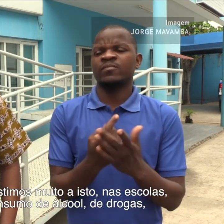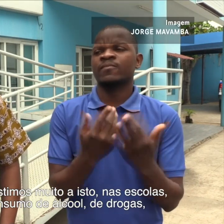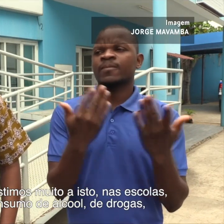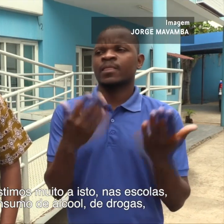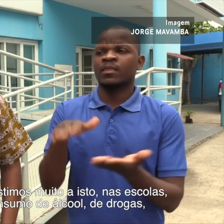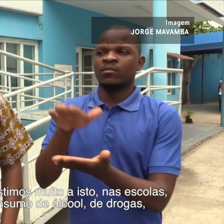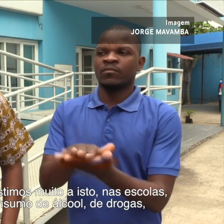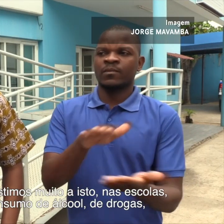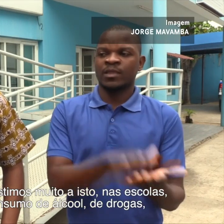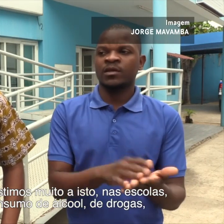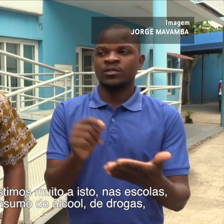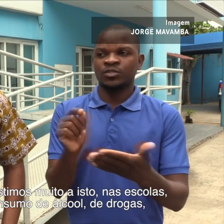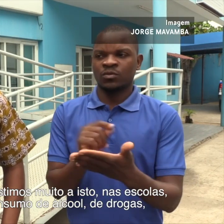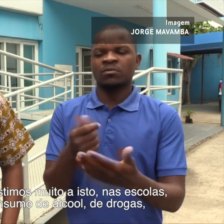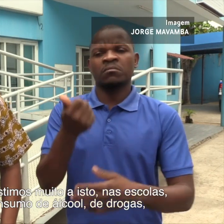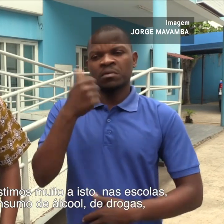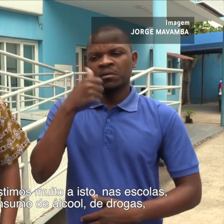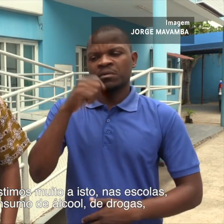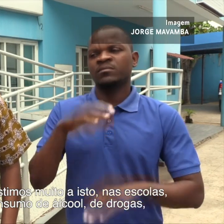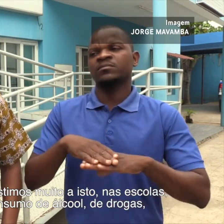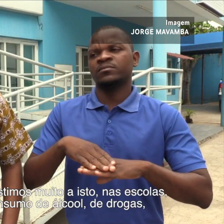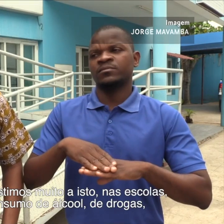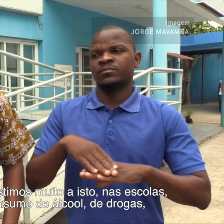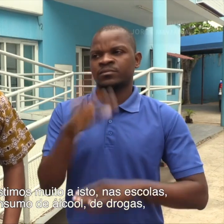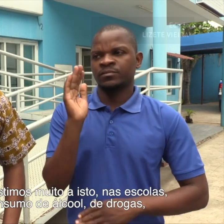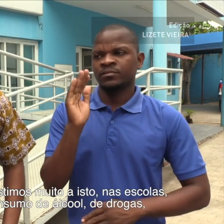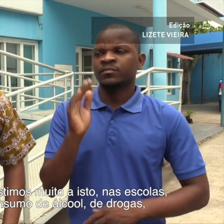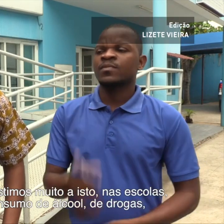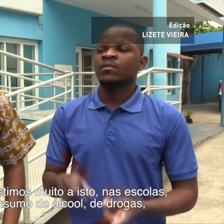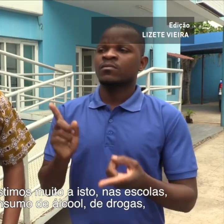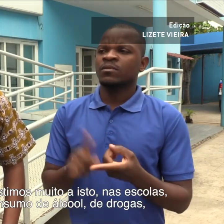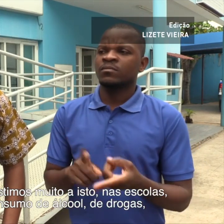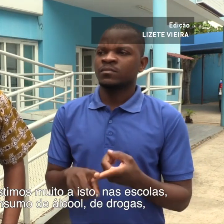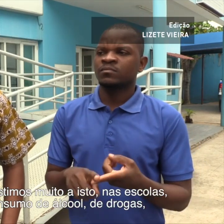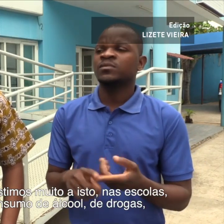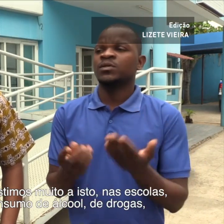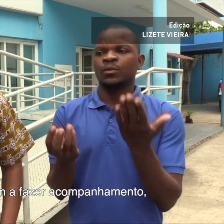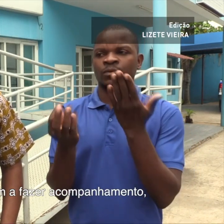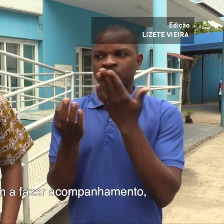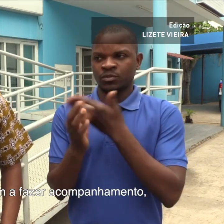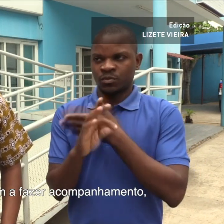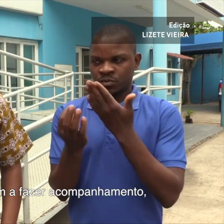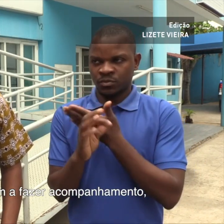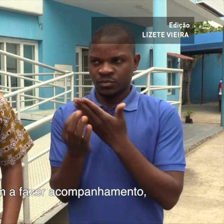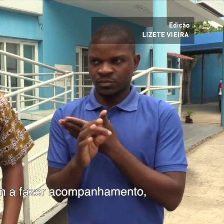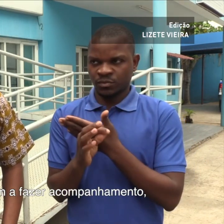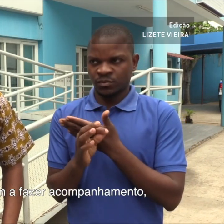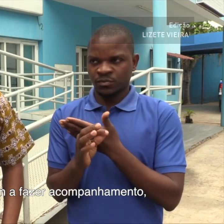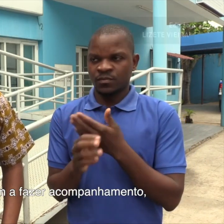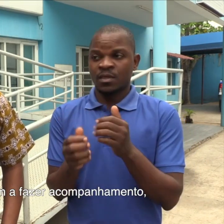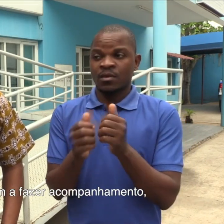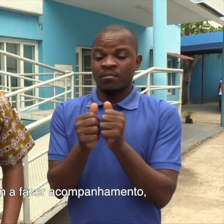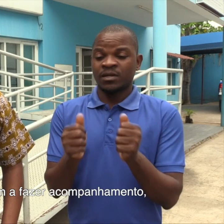onde há muito consumo de álcool, há muito consumo de droga, e que se não há